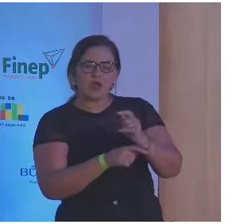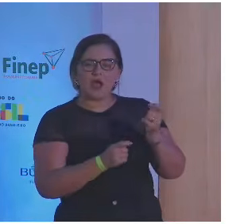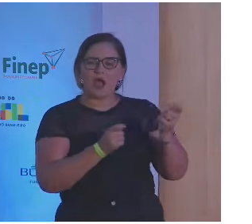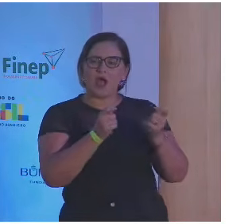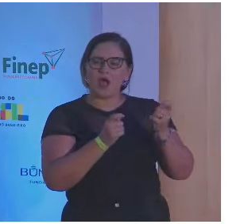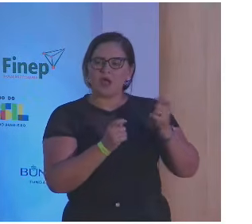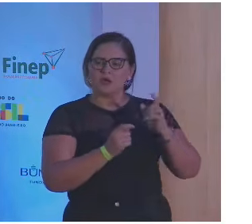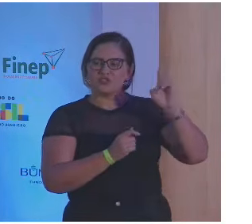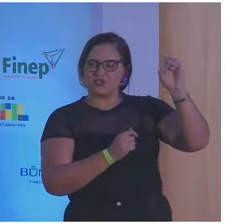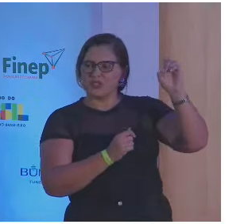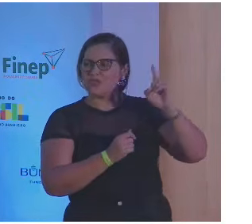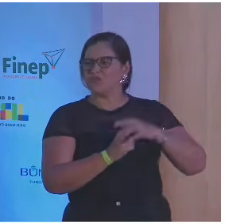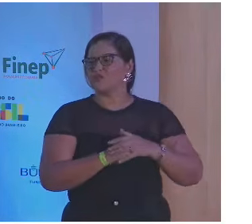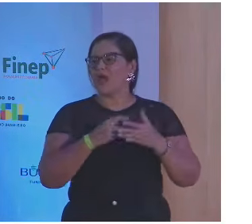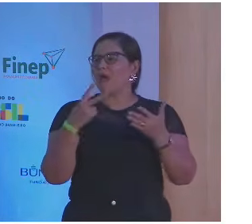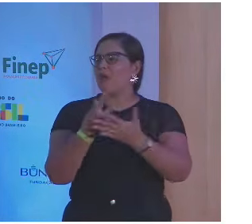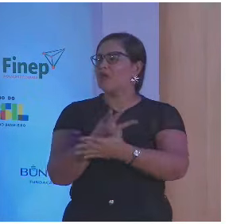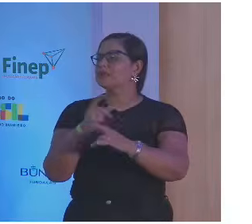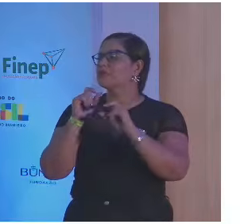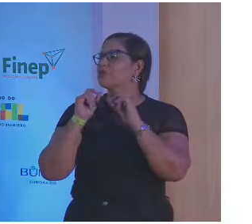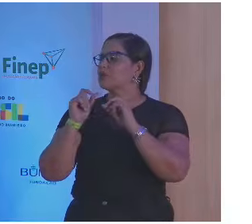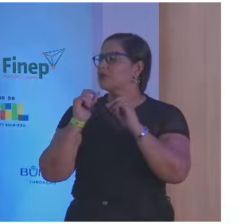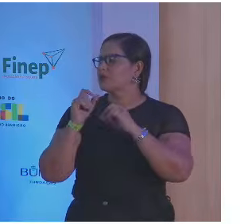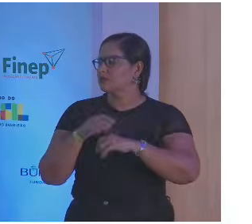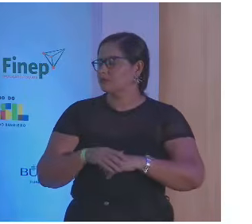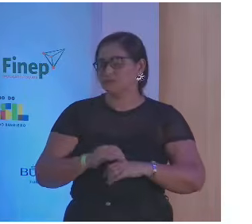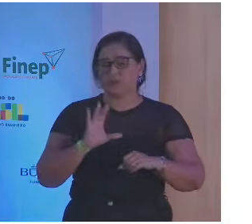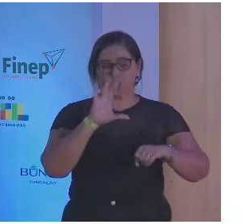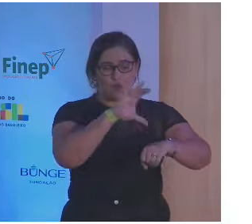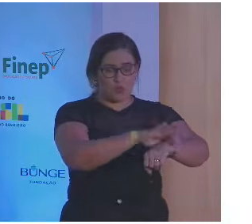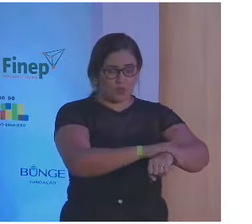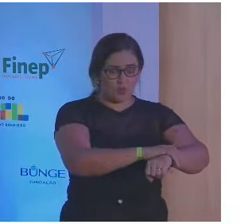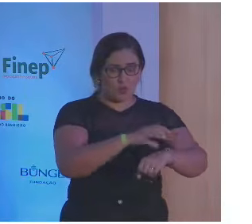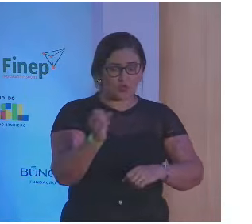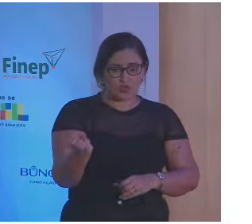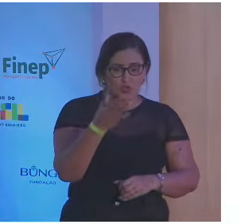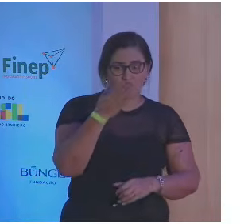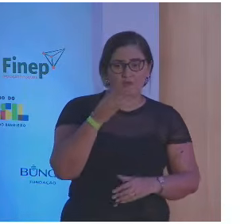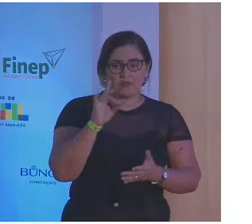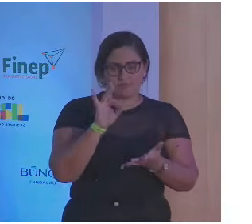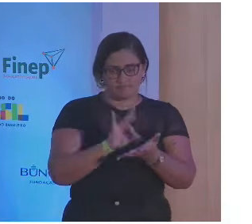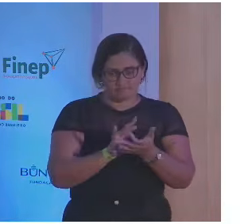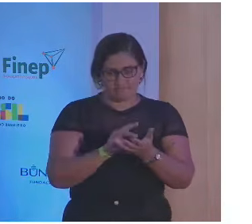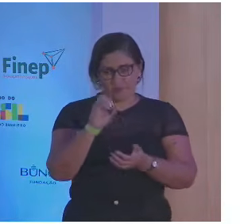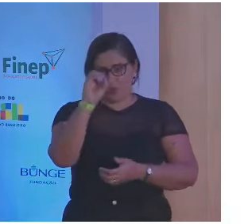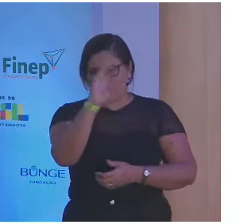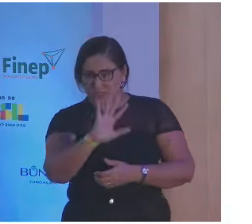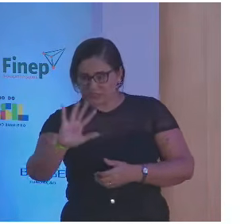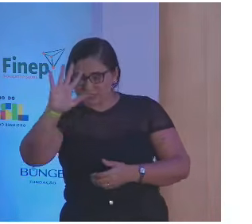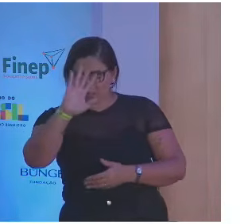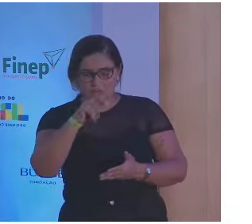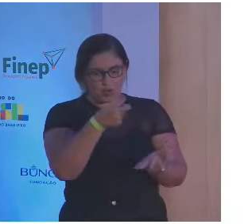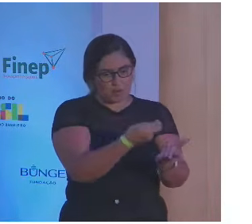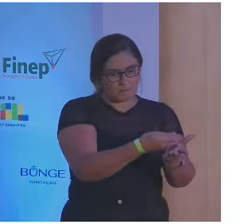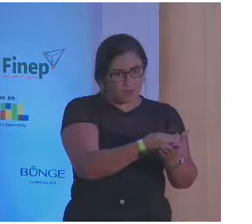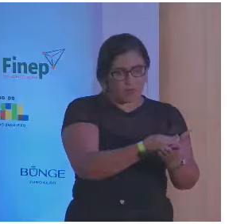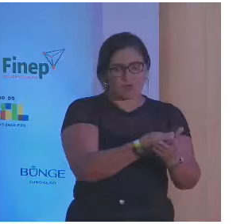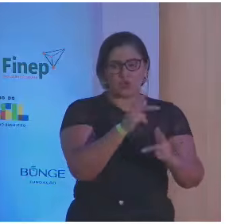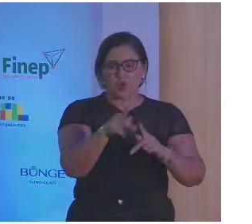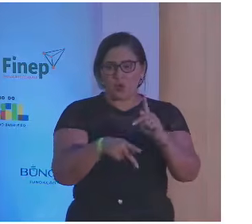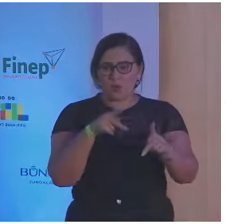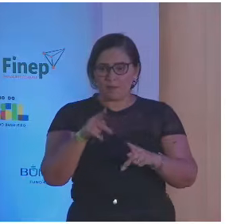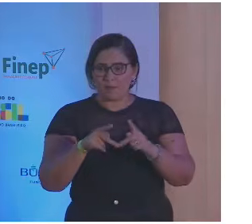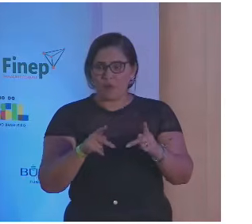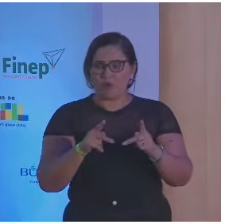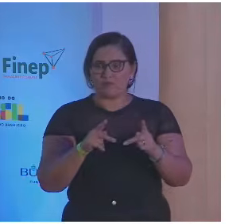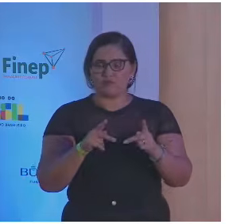Né? E o que aconteceu? O colonialismo virou uma nova realidade social, ocidental, imposta sobre os povos nativos que